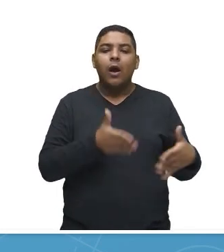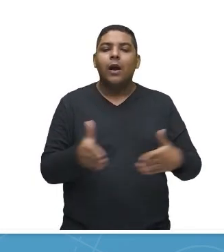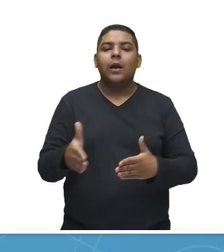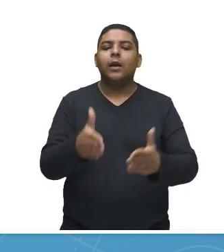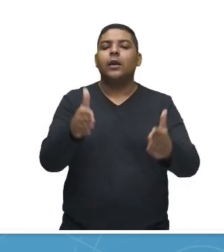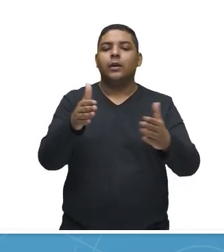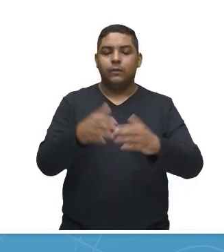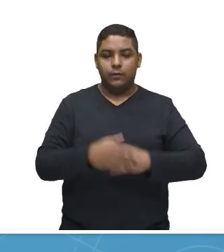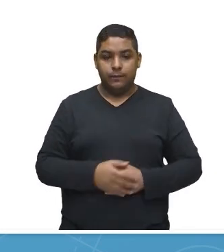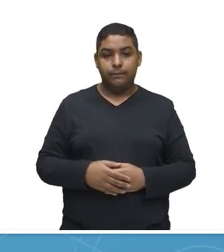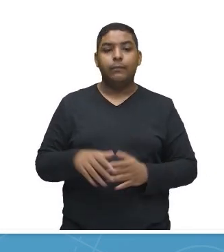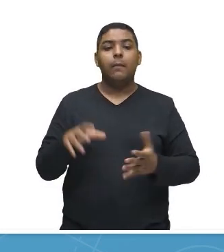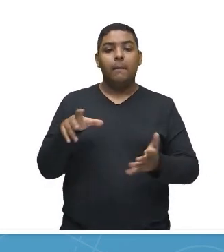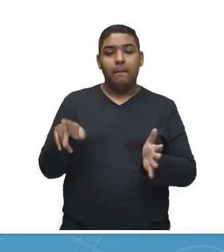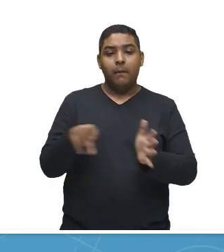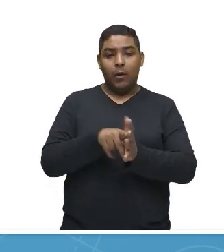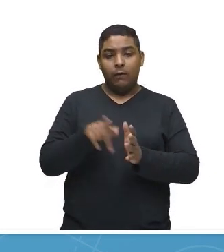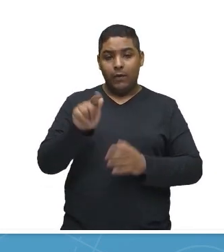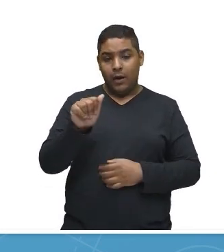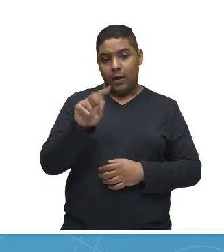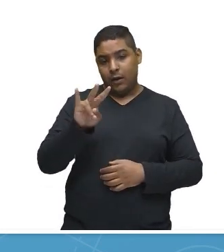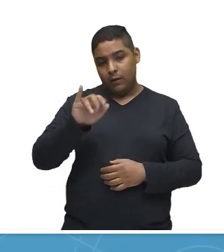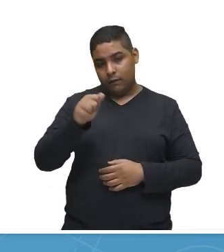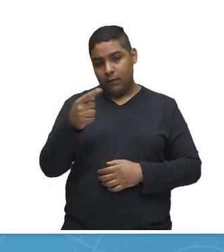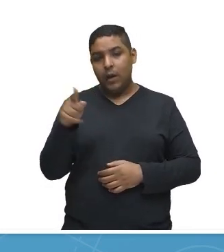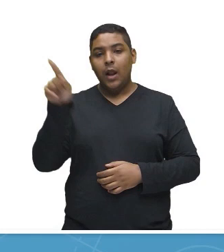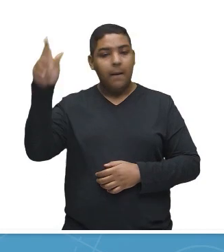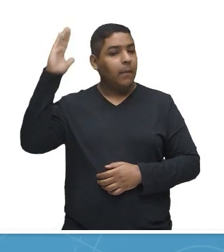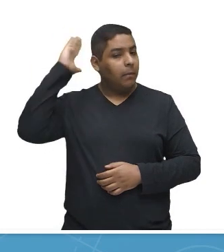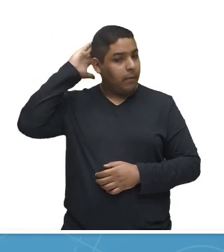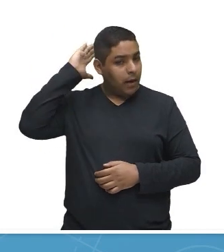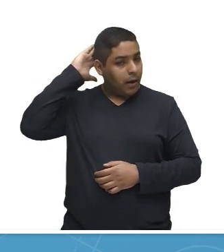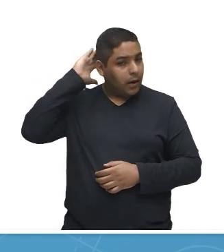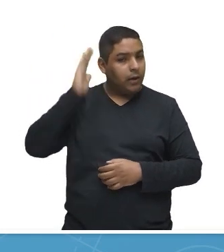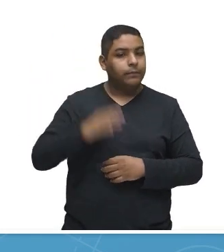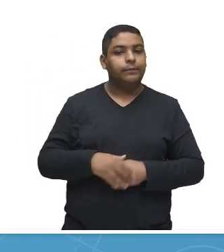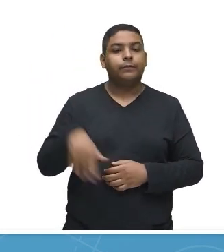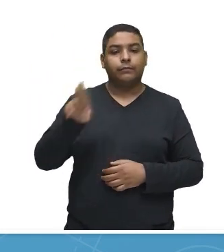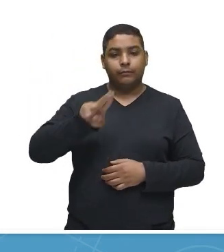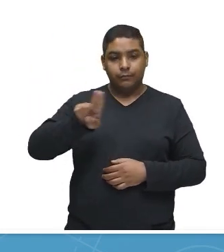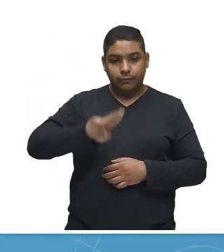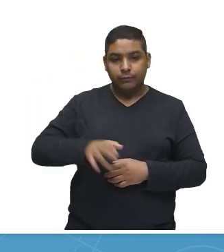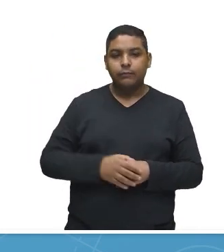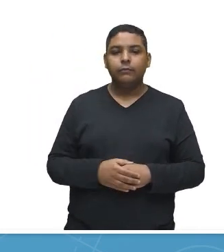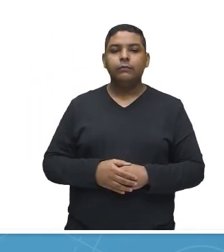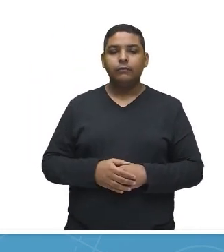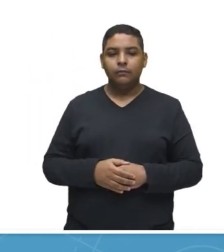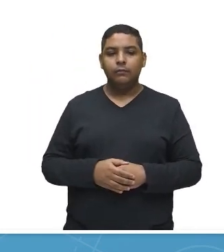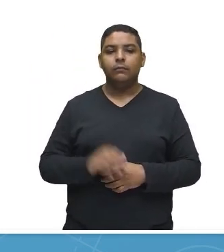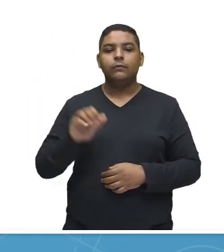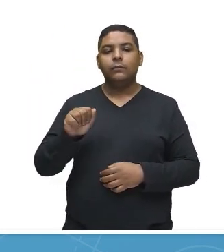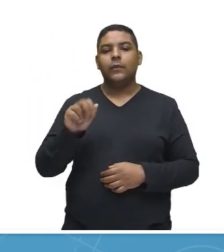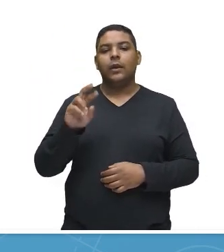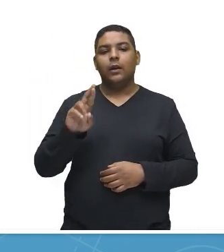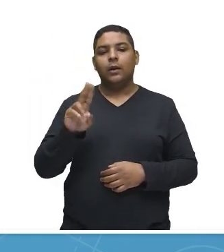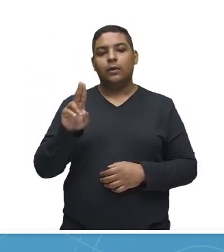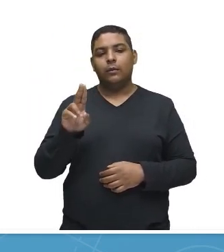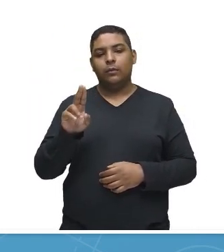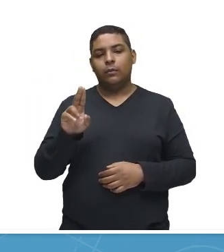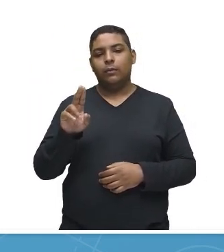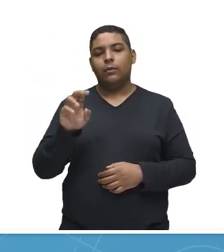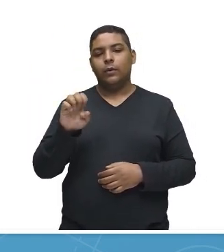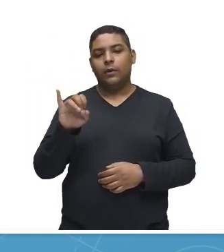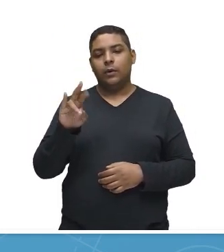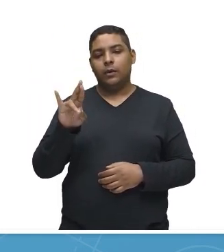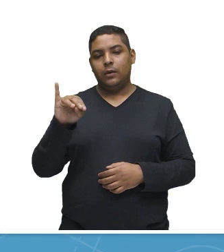povo gavião do Pará o confecciona com a madeira de cor vermelha chamada aroeirinha. Então,